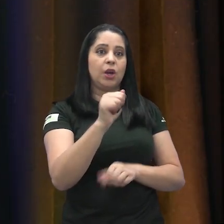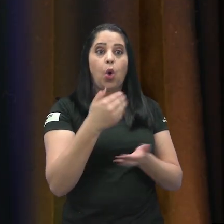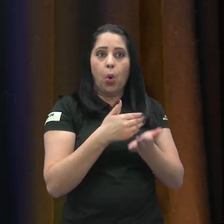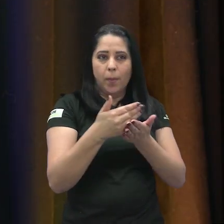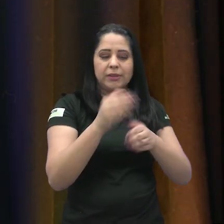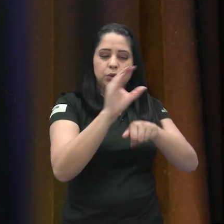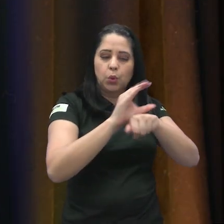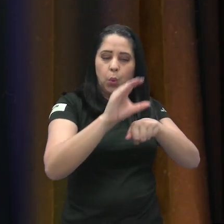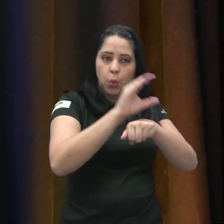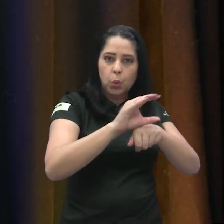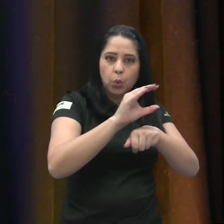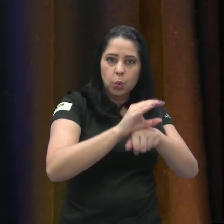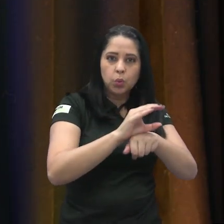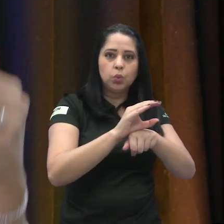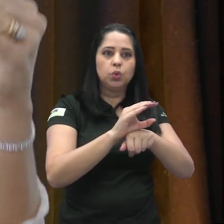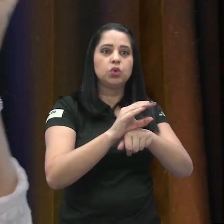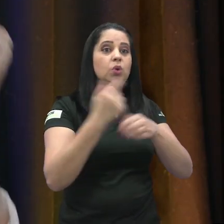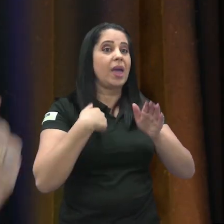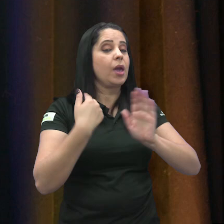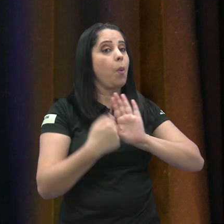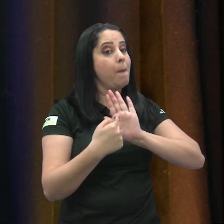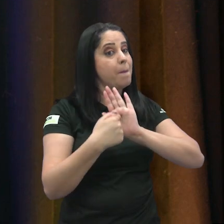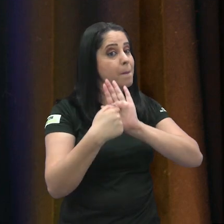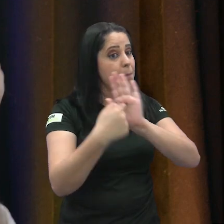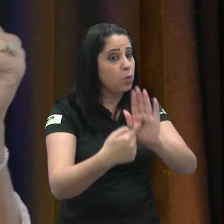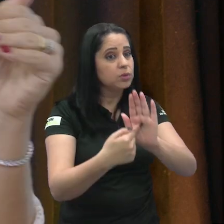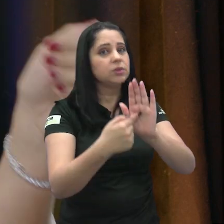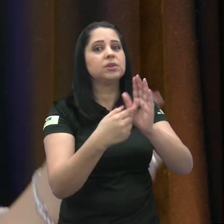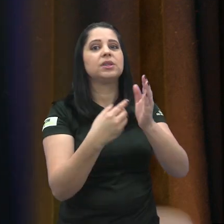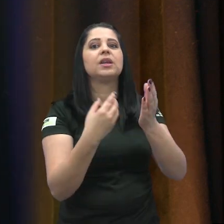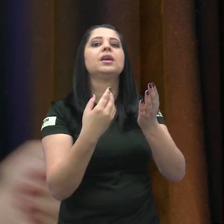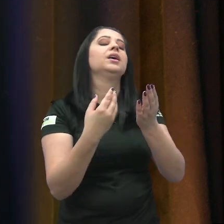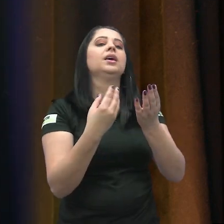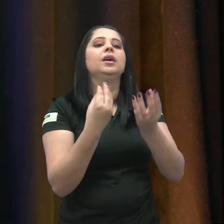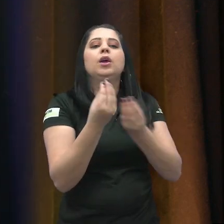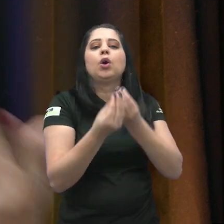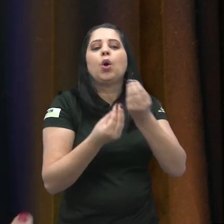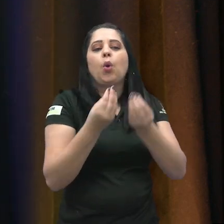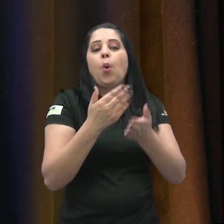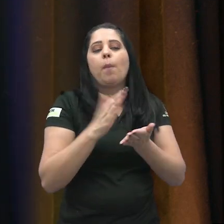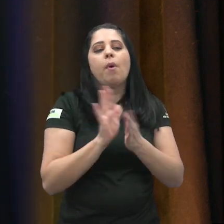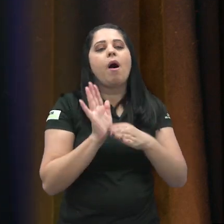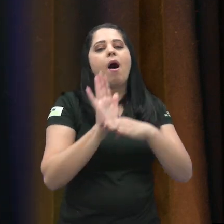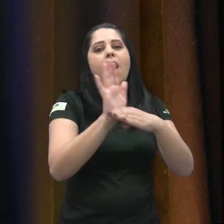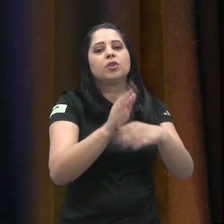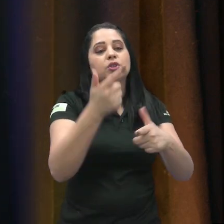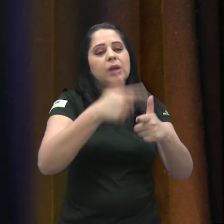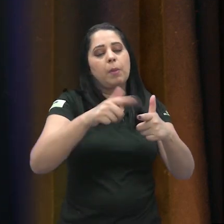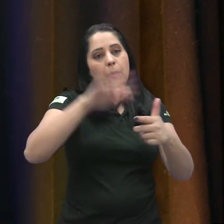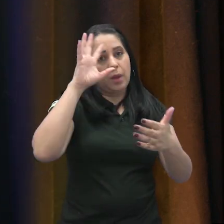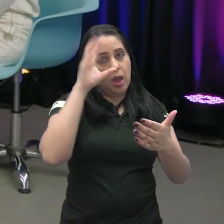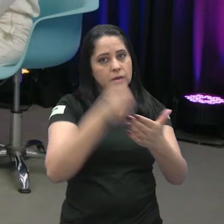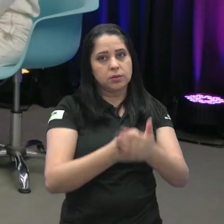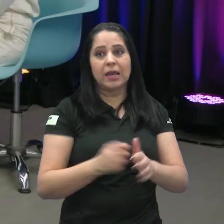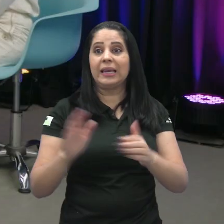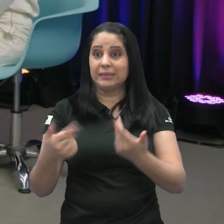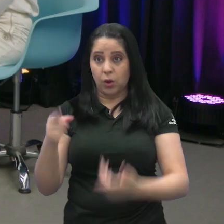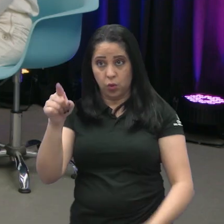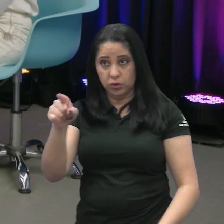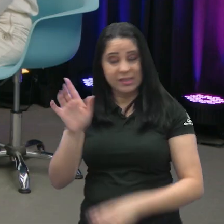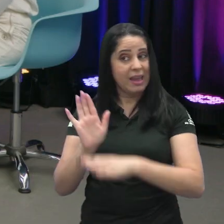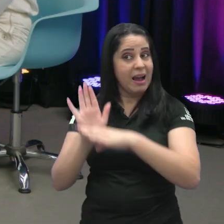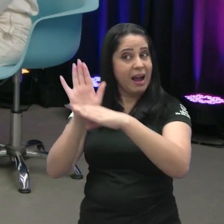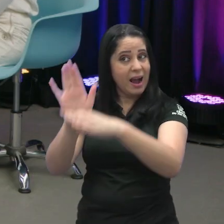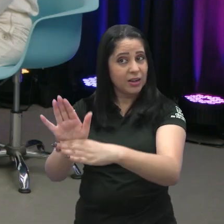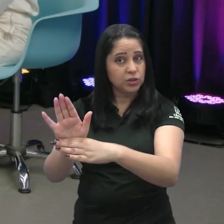Academia de Damas. E eu trouxe essa estruturação para conversar exatamente com a dor delas e resolver os problemas. Na verdade, você auxiliou, então,